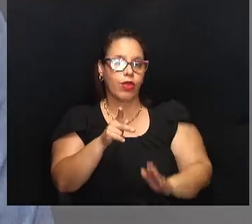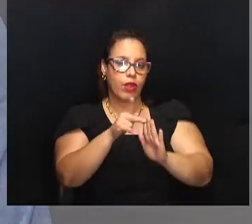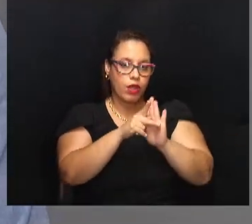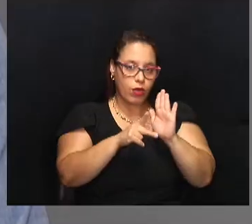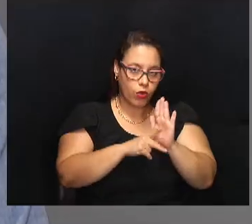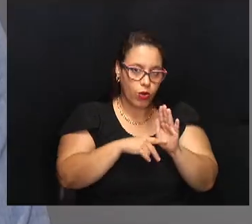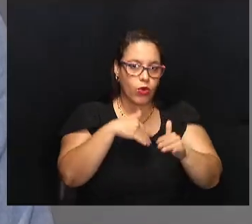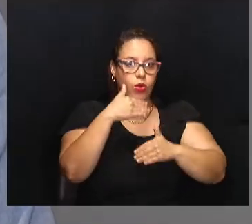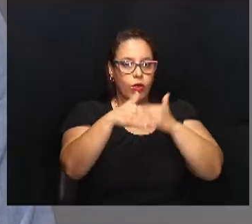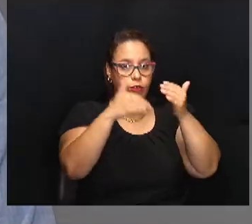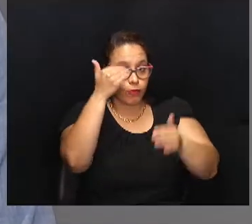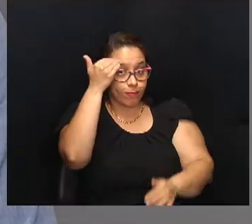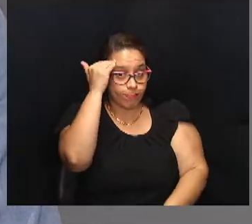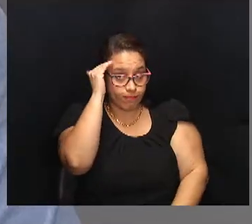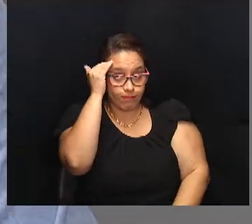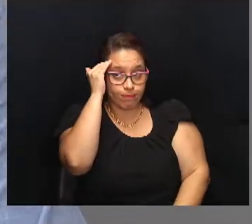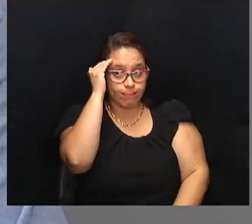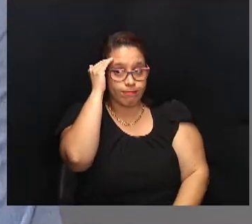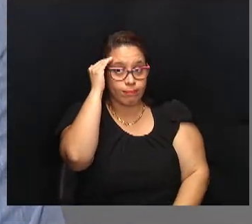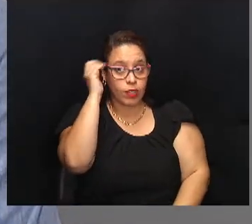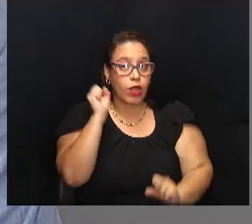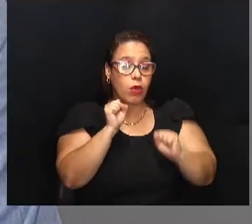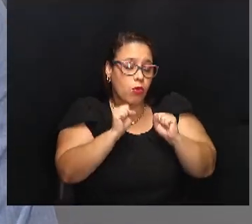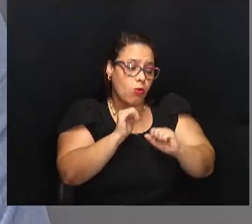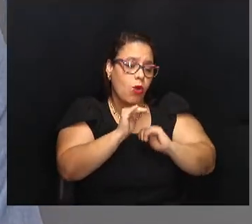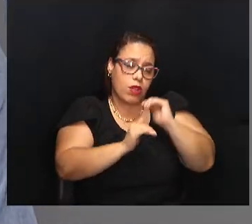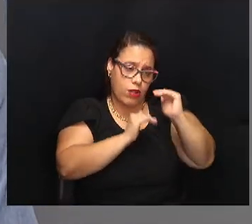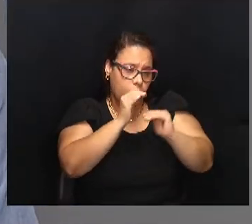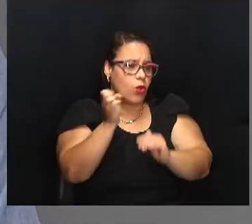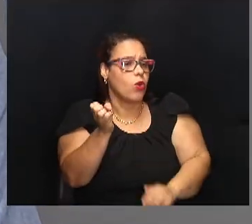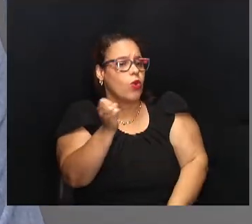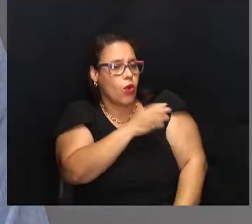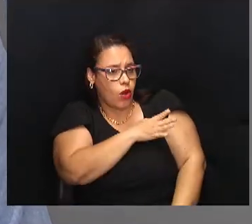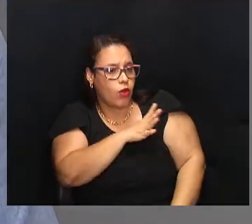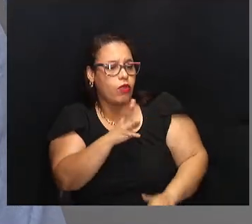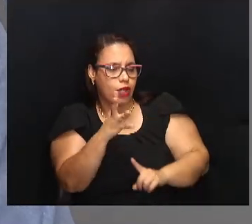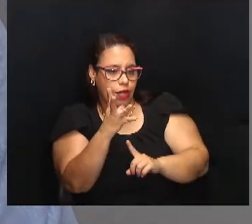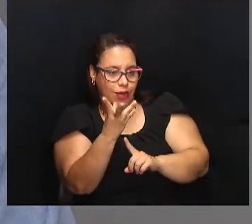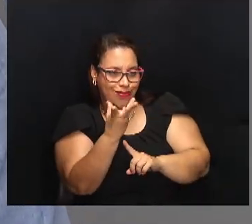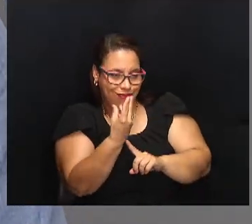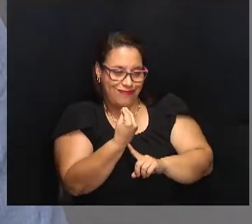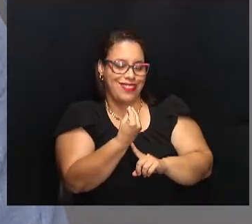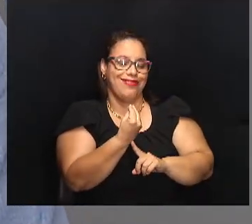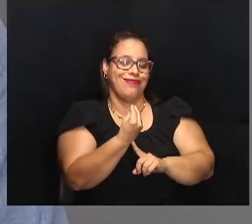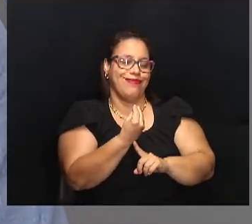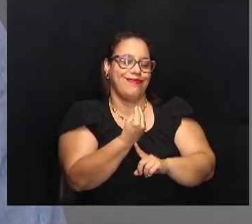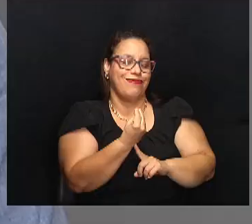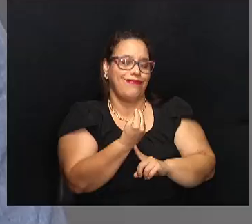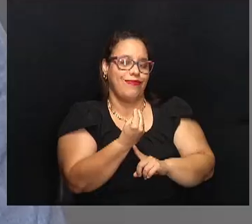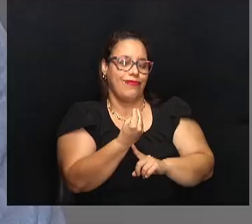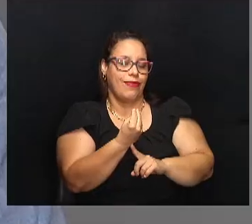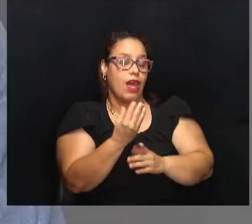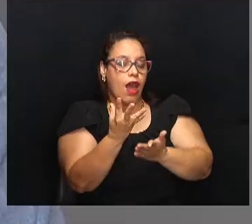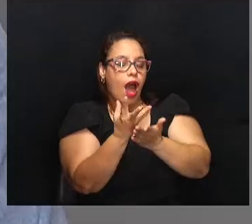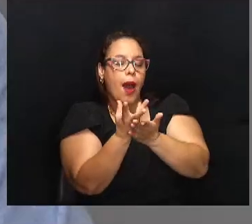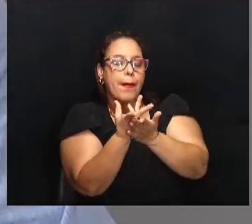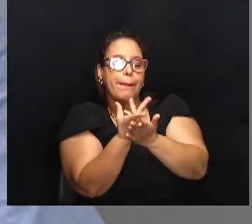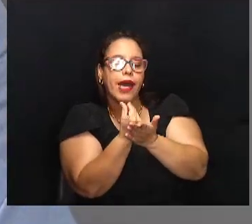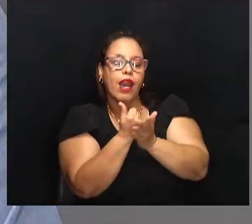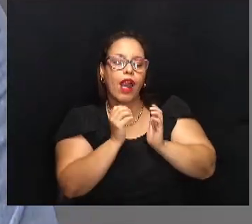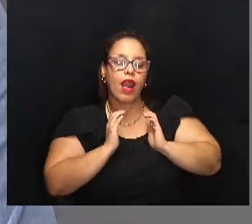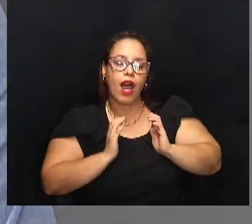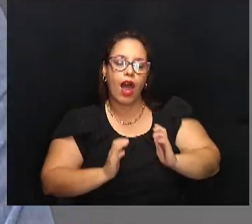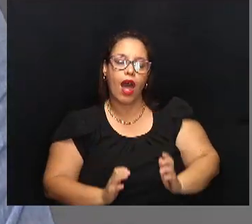crianças, entendendo que elas podem desenvolver novas habilidades, né? Poder integrar isso para